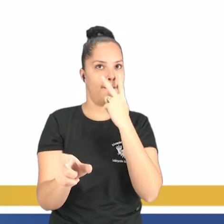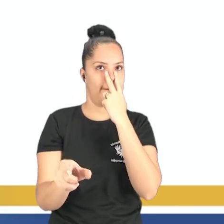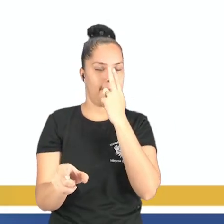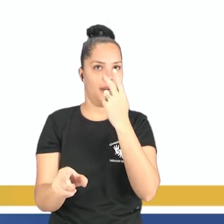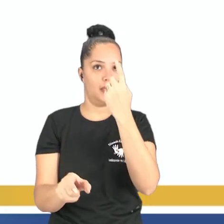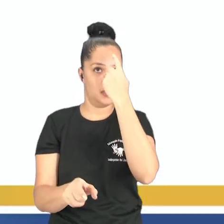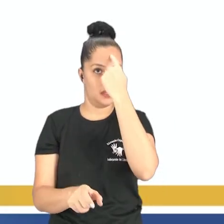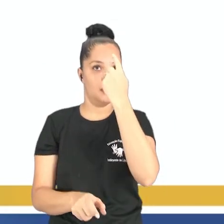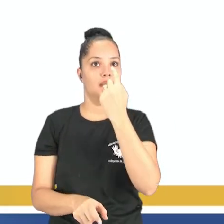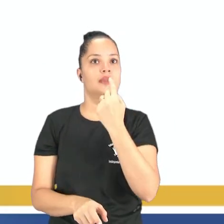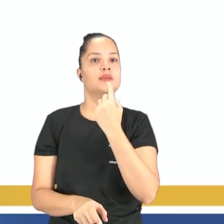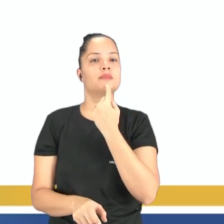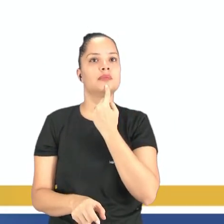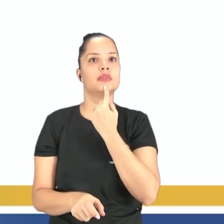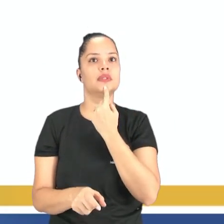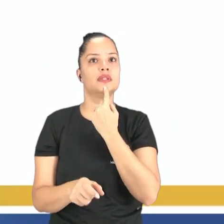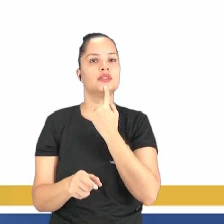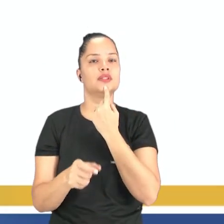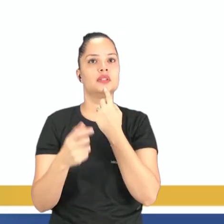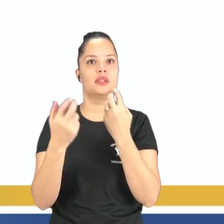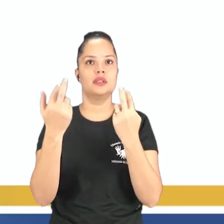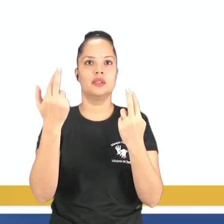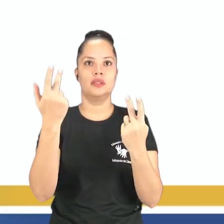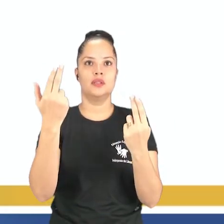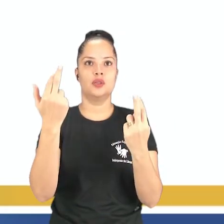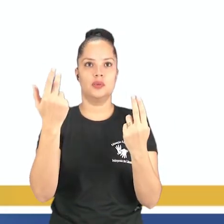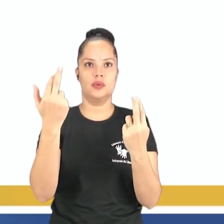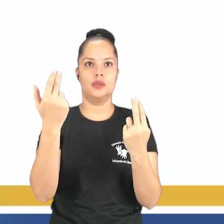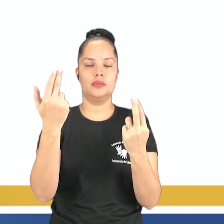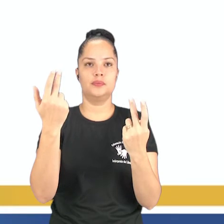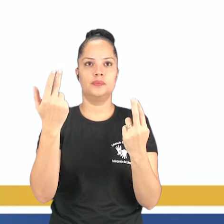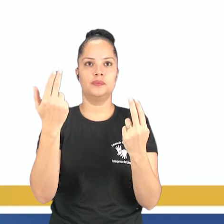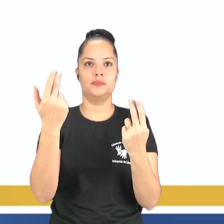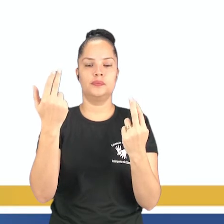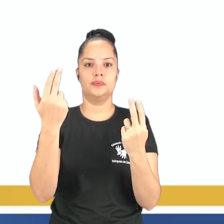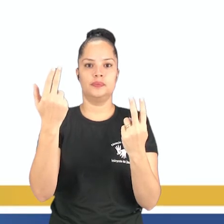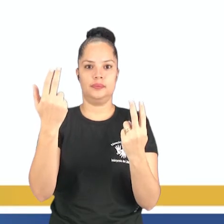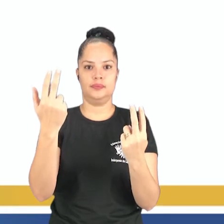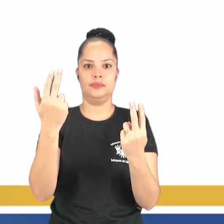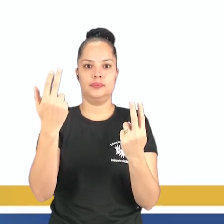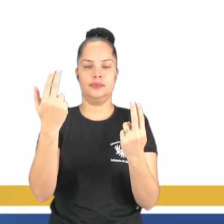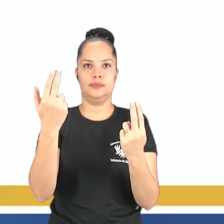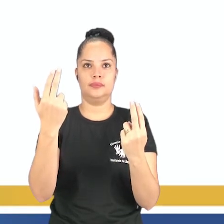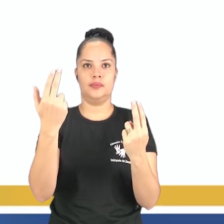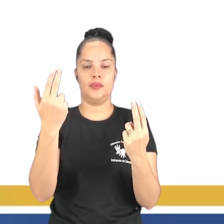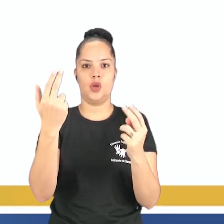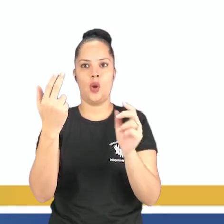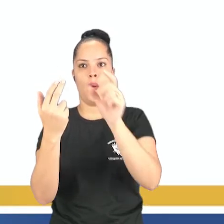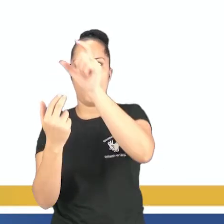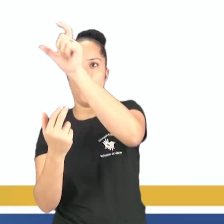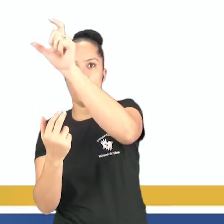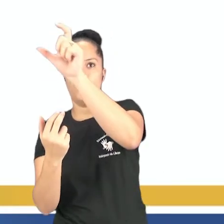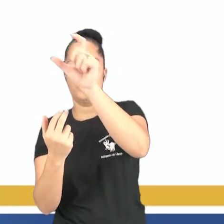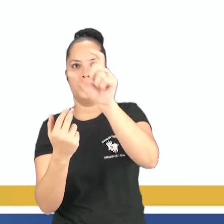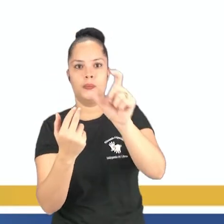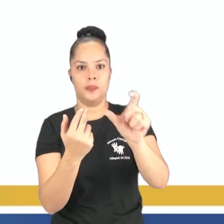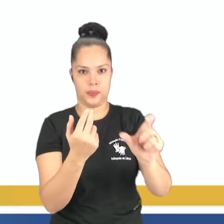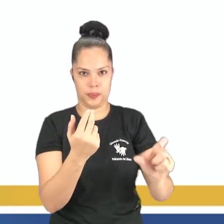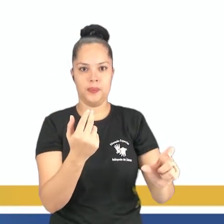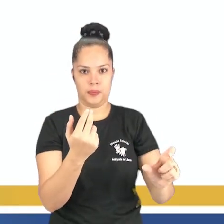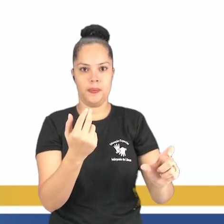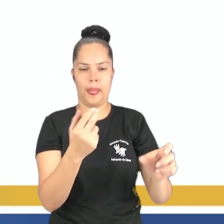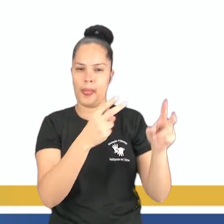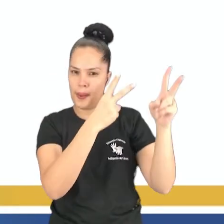outras figuras, né? A figura ela aparece translada aí a partir de um eixo aí em diagonal, percebem? Então